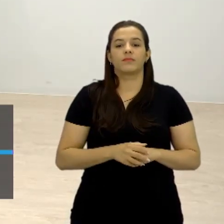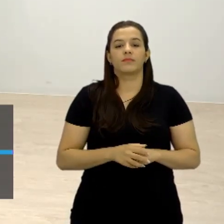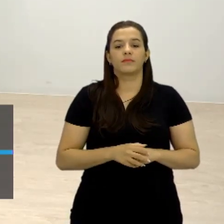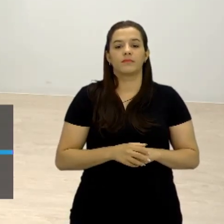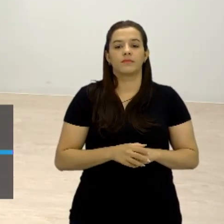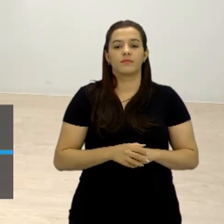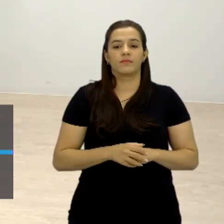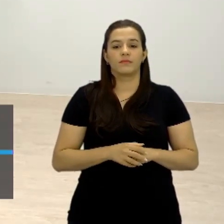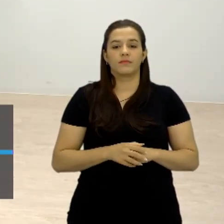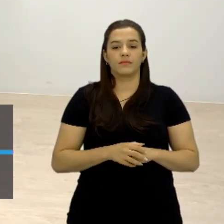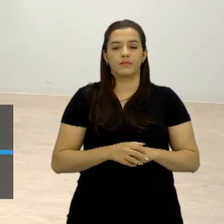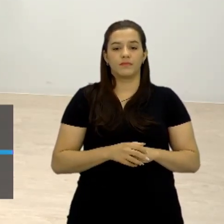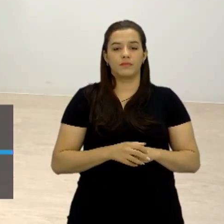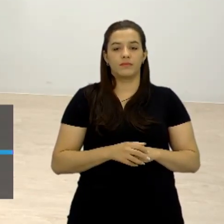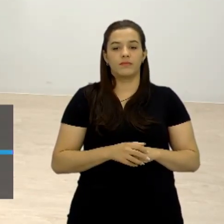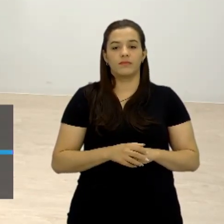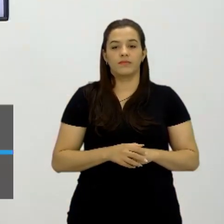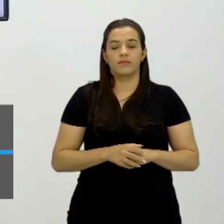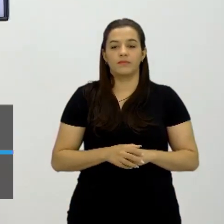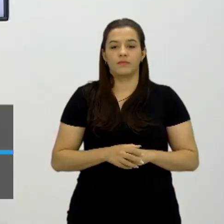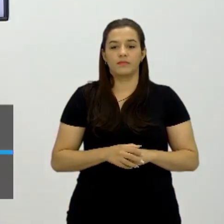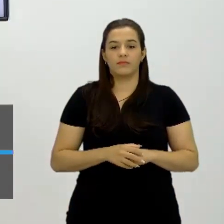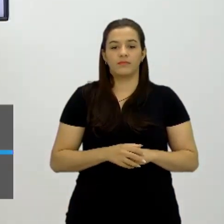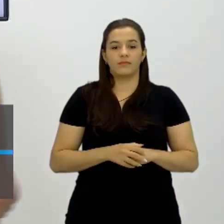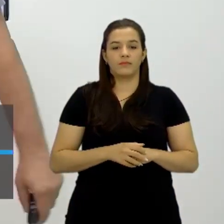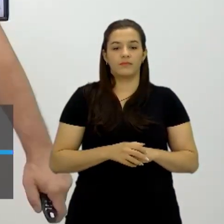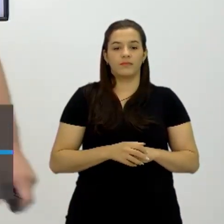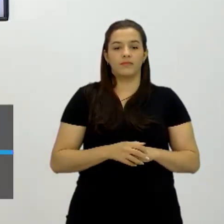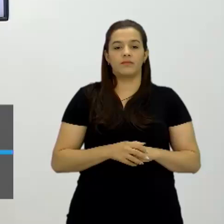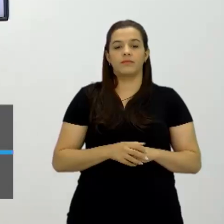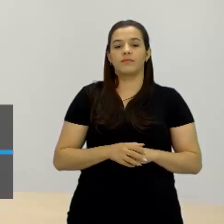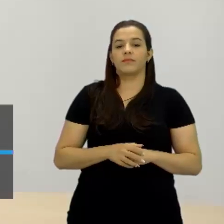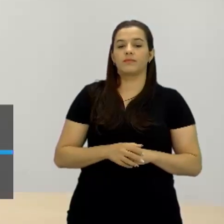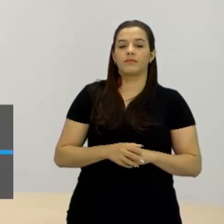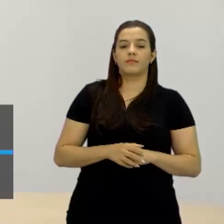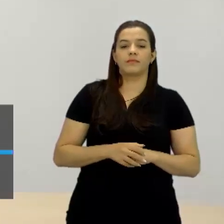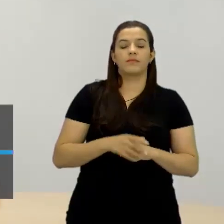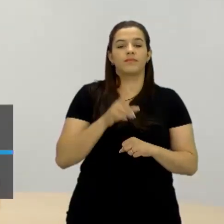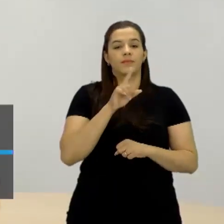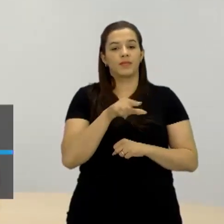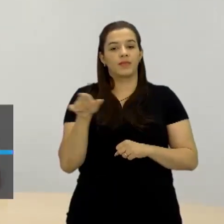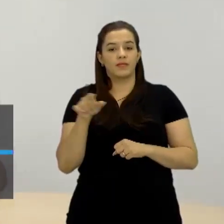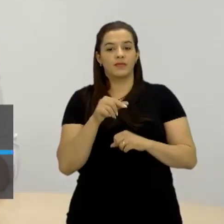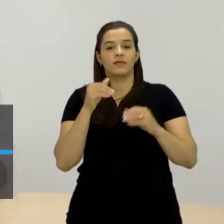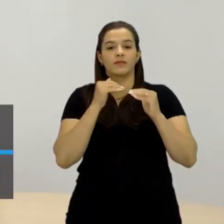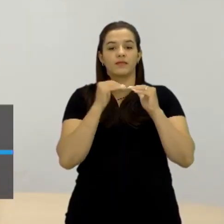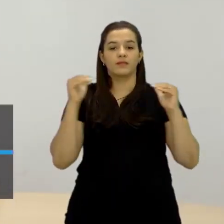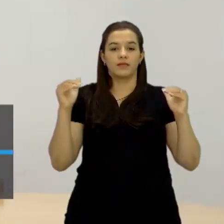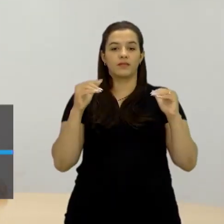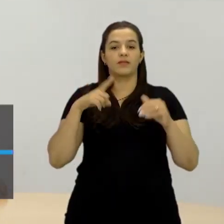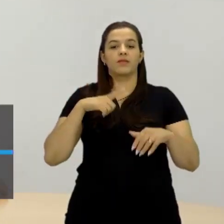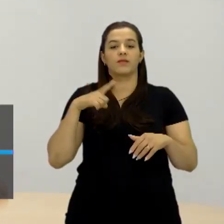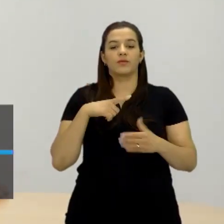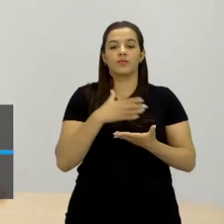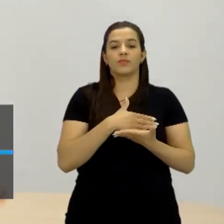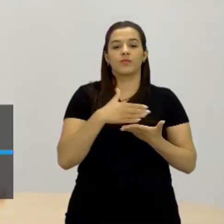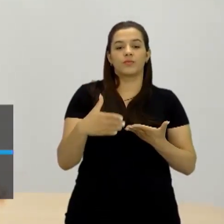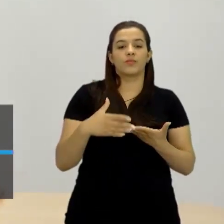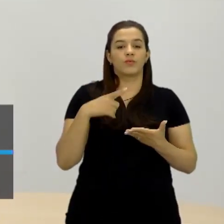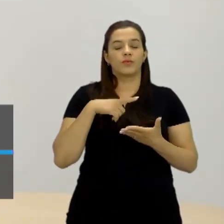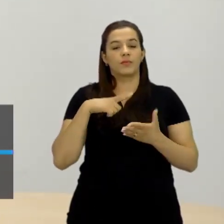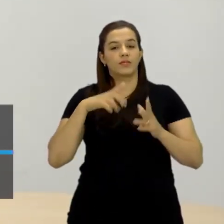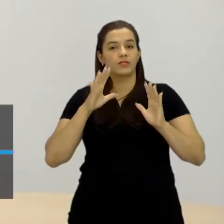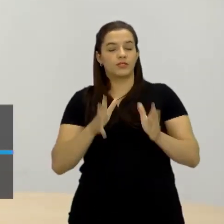É isso daqui é simétrico a isso daqui. Isso significa que eles estão à mesma distância da origem, né? Não sei se a gente já